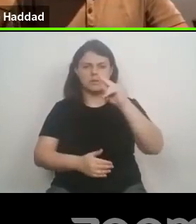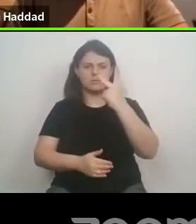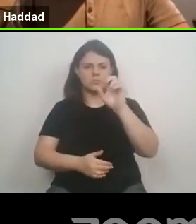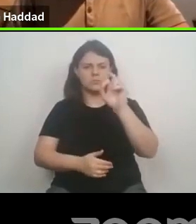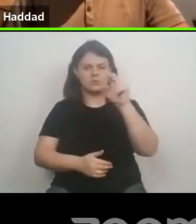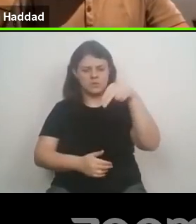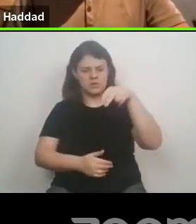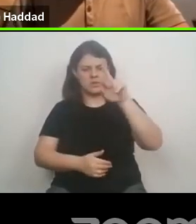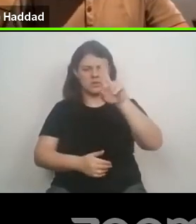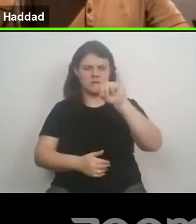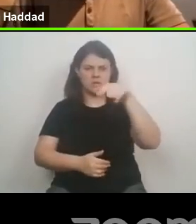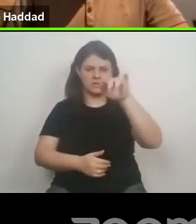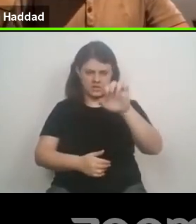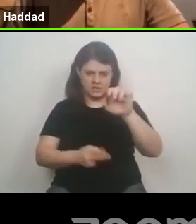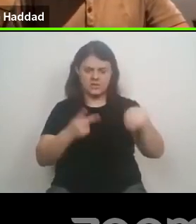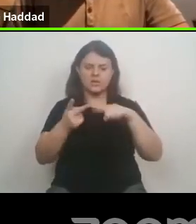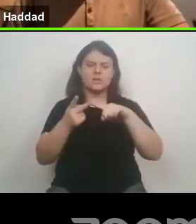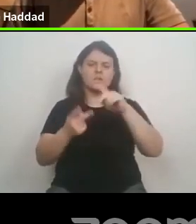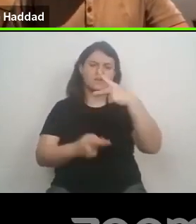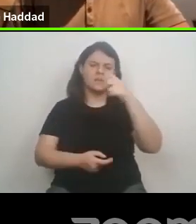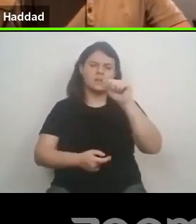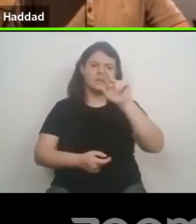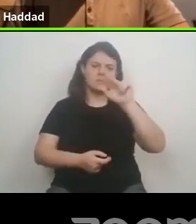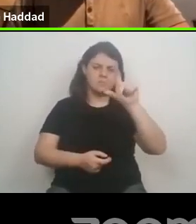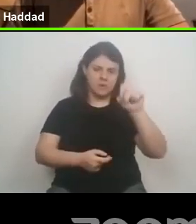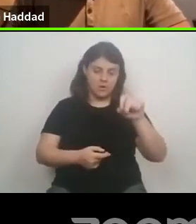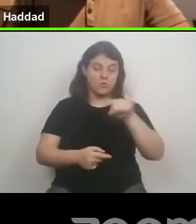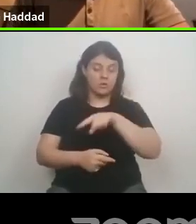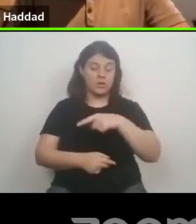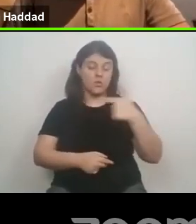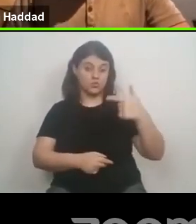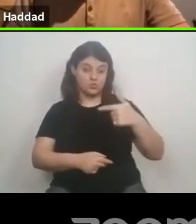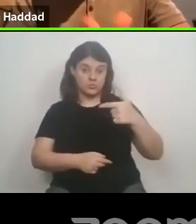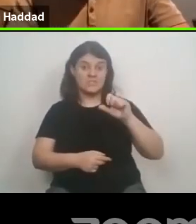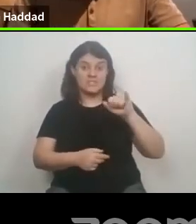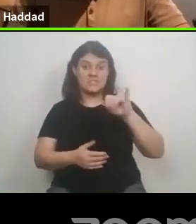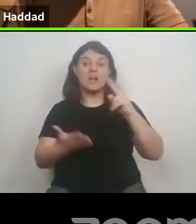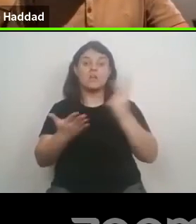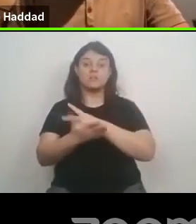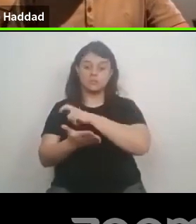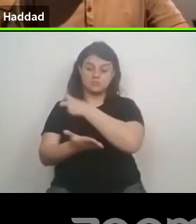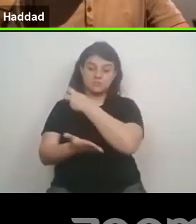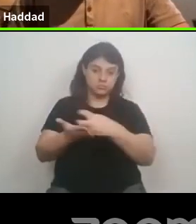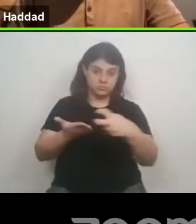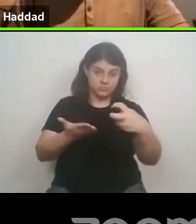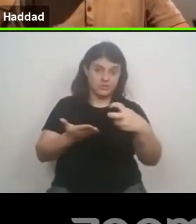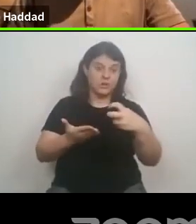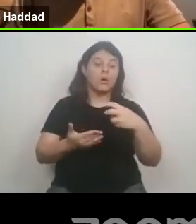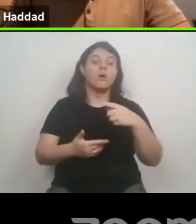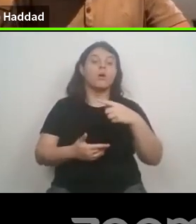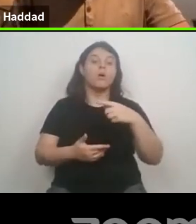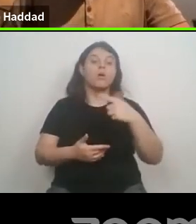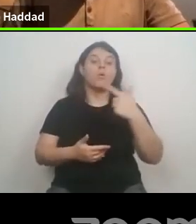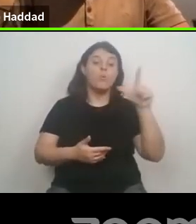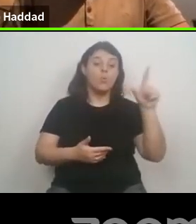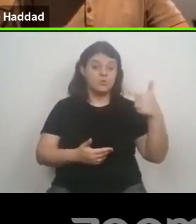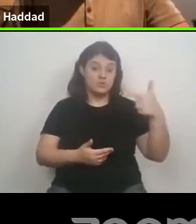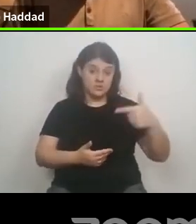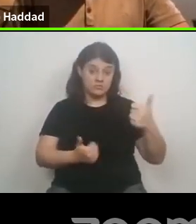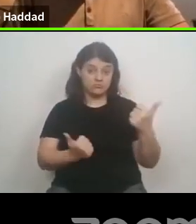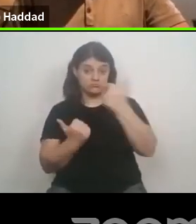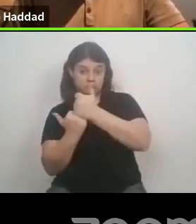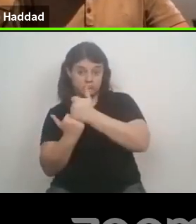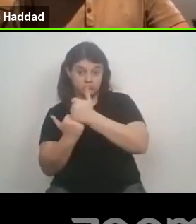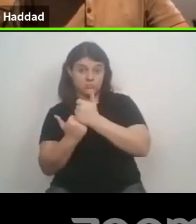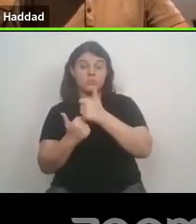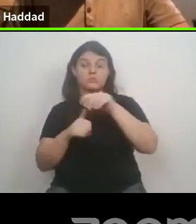Paulo Teixeira, de que o vice-presidente, em caso de impeachment, assume para convocar